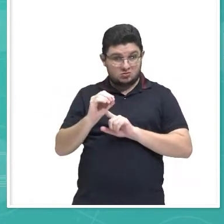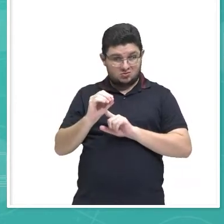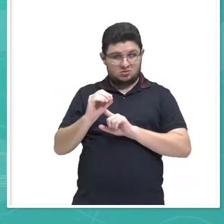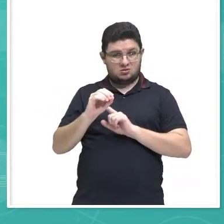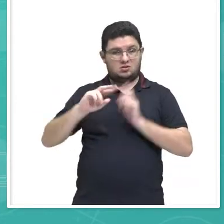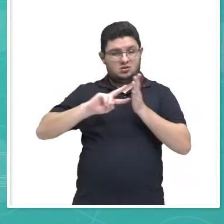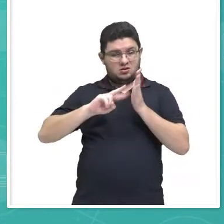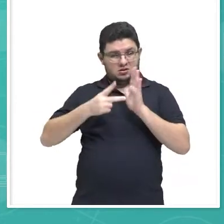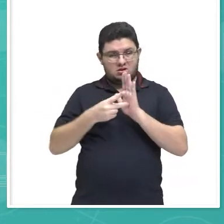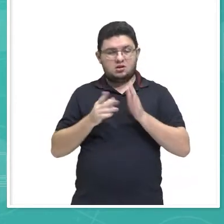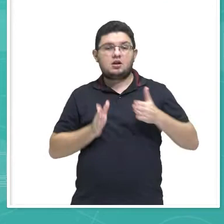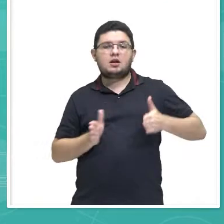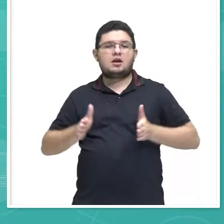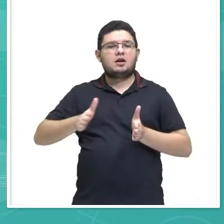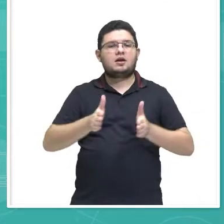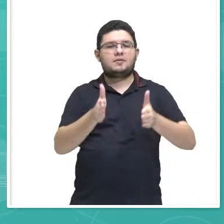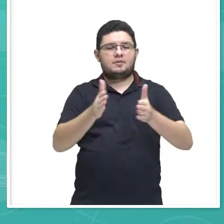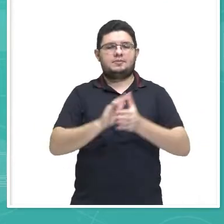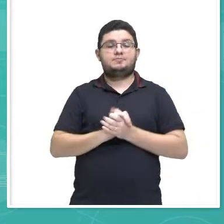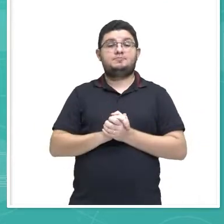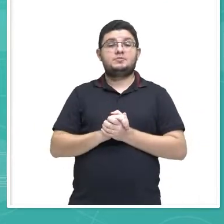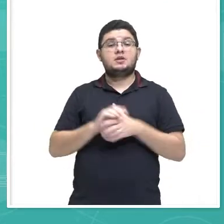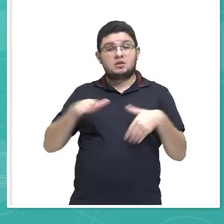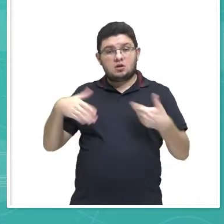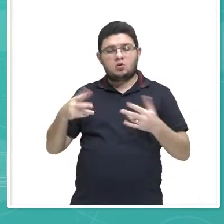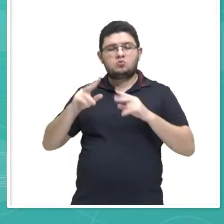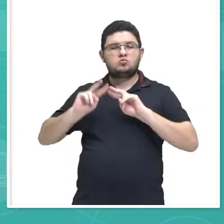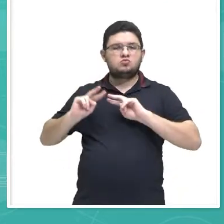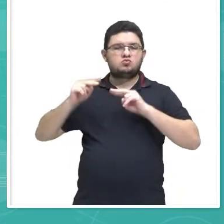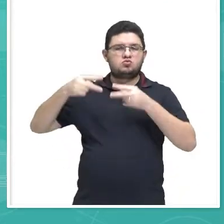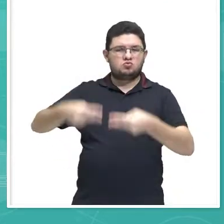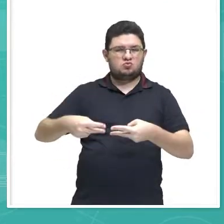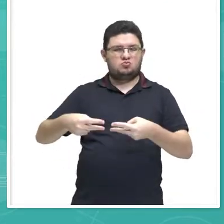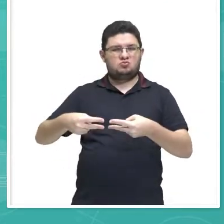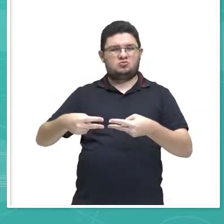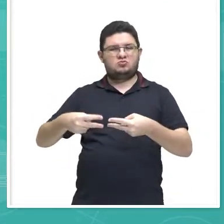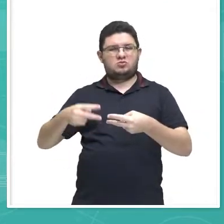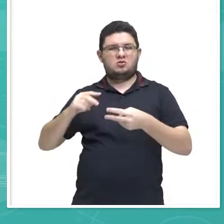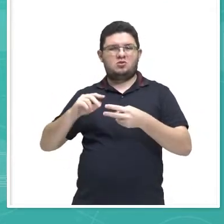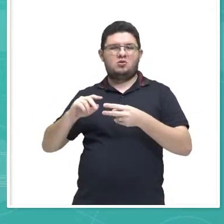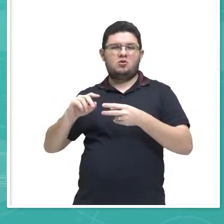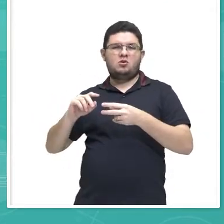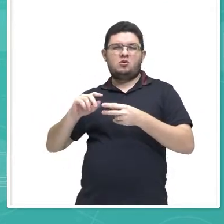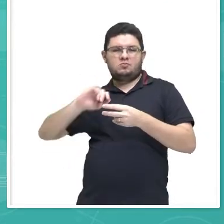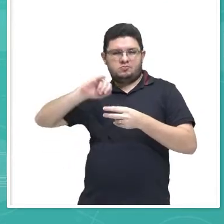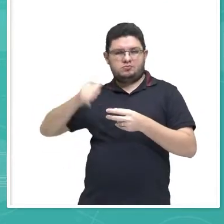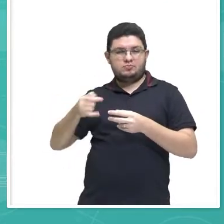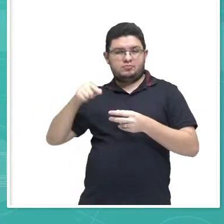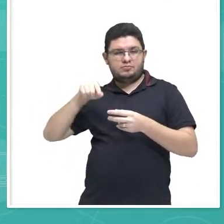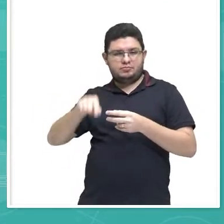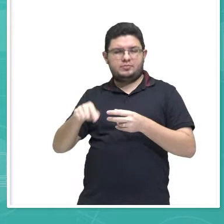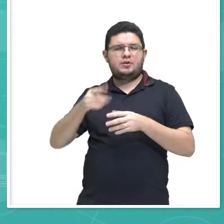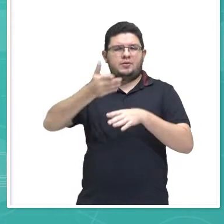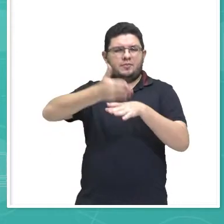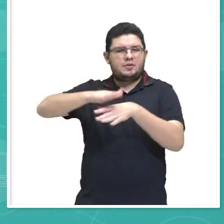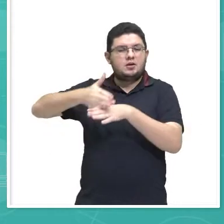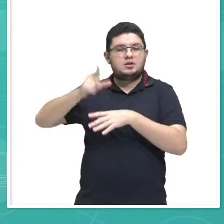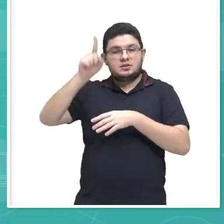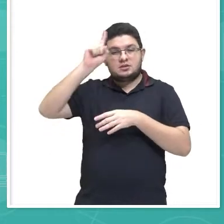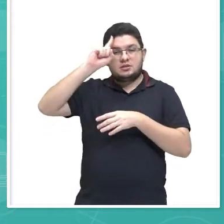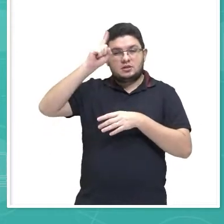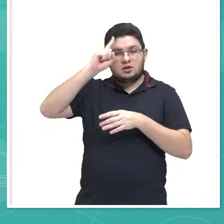vão praticar no seu dia a dia, como se fosse um caminho. Elas vão estar sempre caminhando naquela